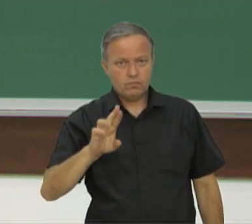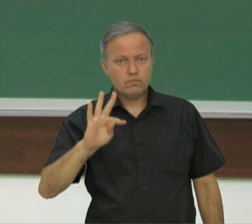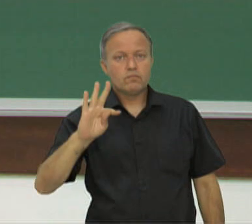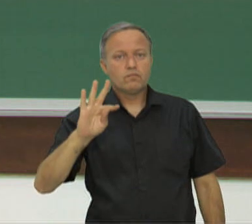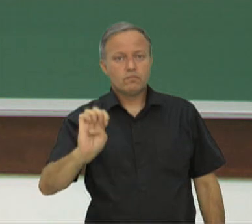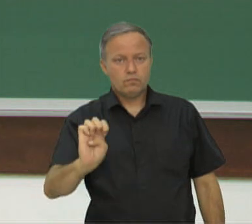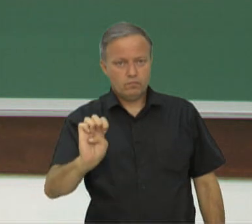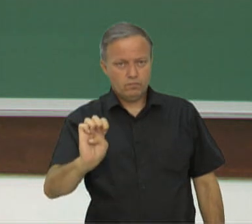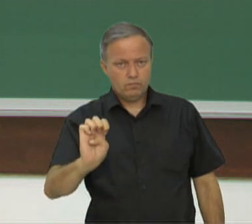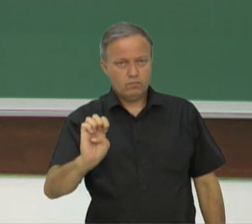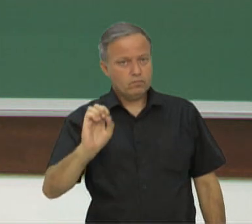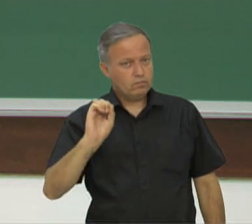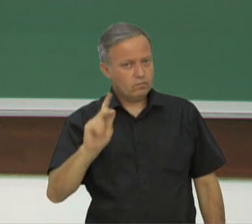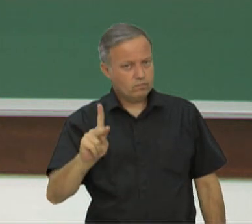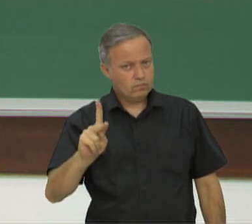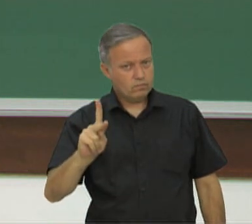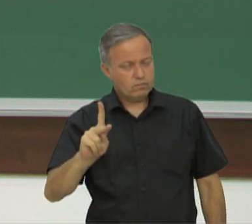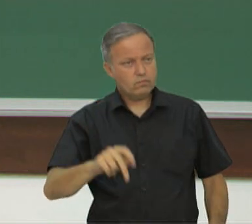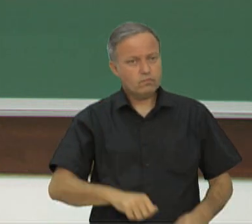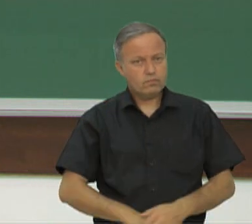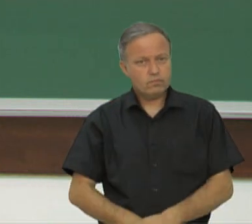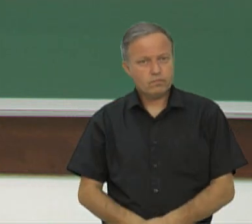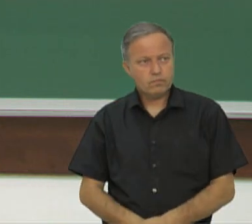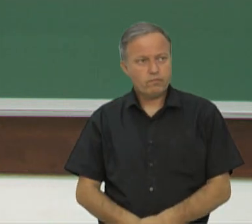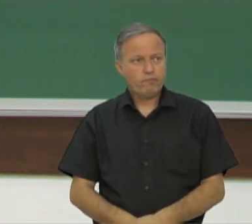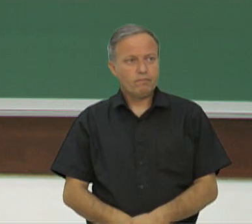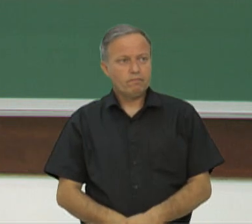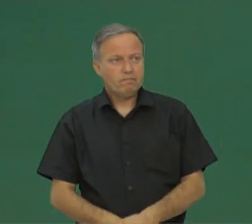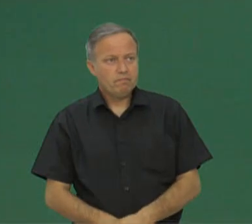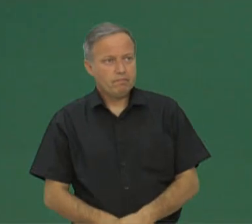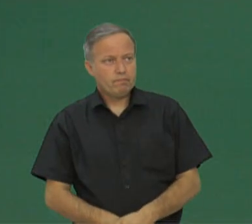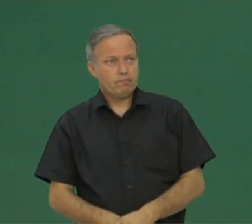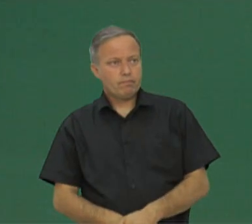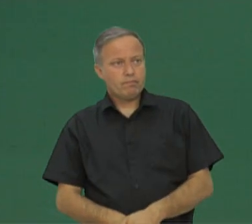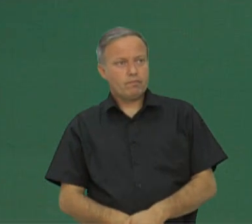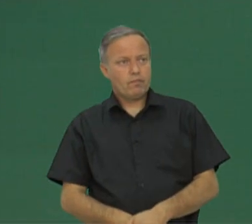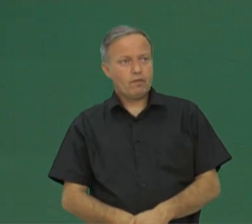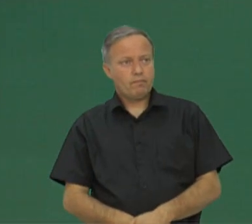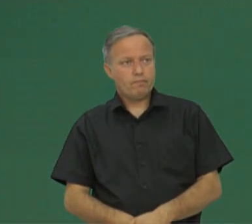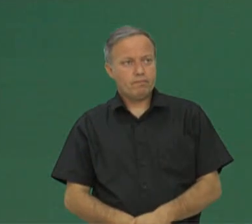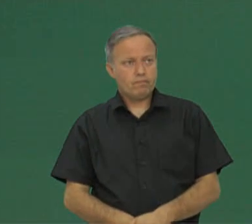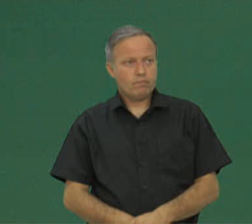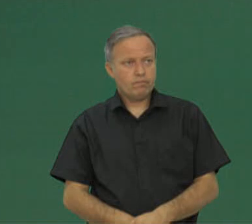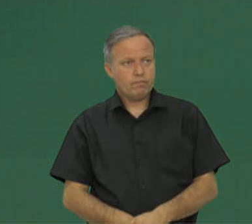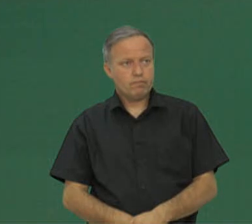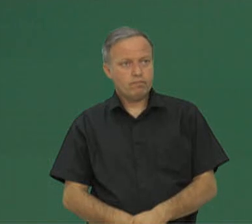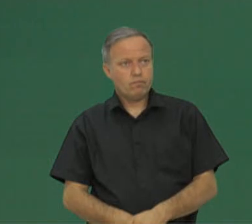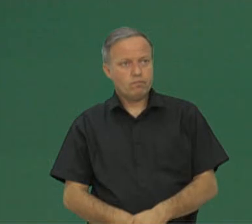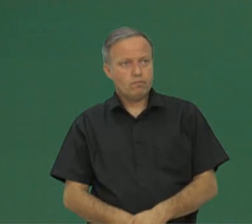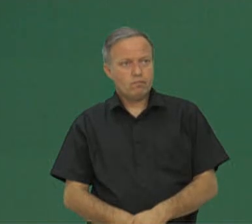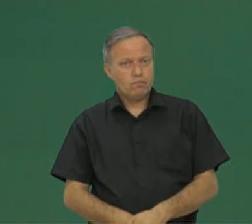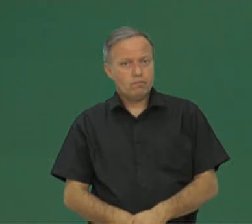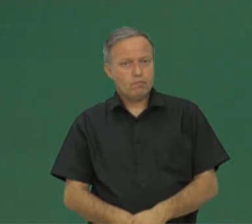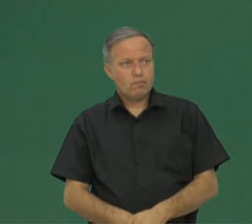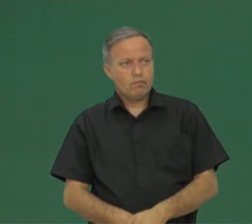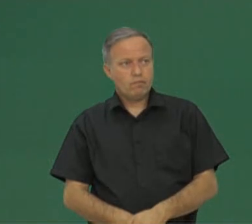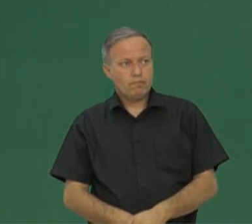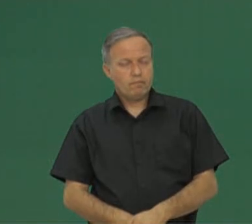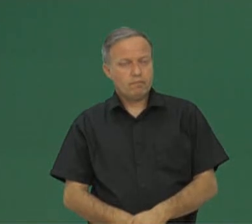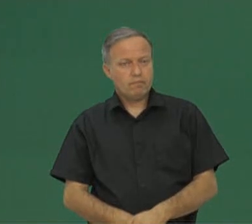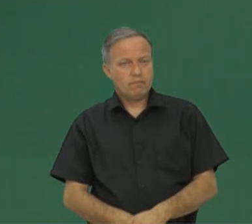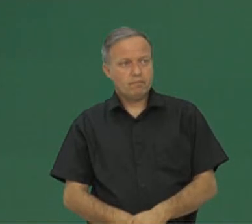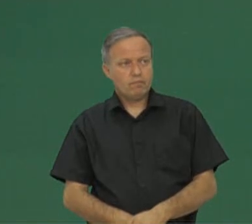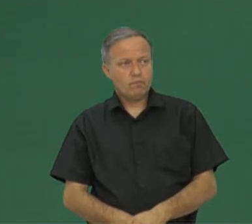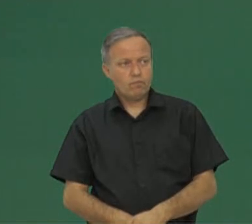ser desenvolvida. Certo? Vamos seguir em frente? Vamos lá. Opa, aqui, apertei